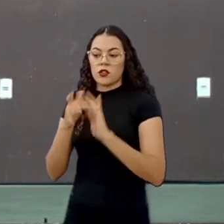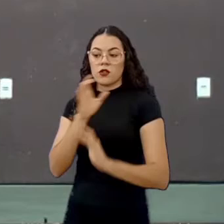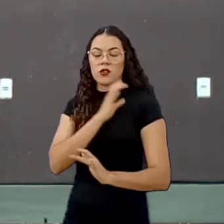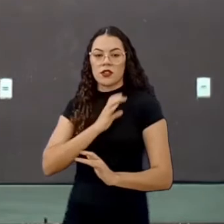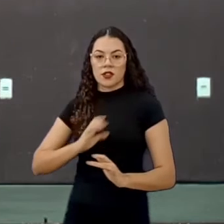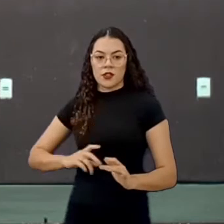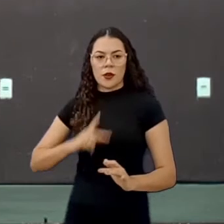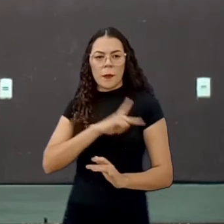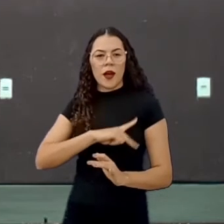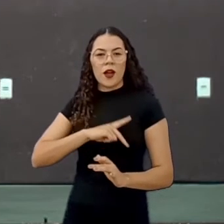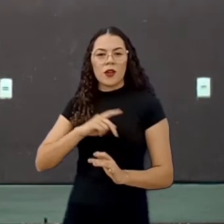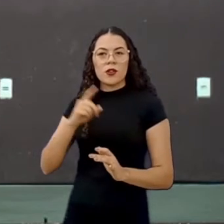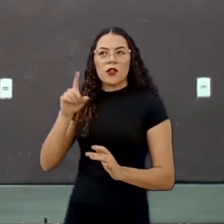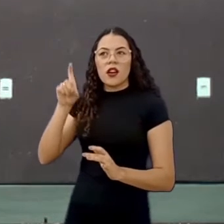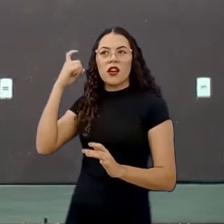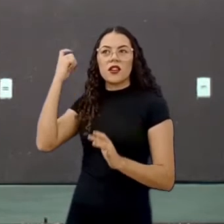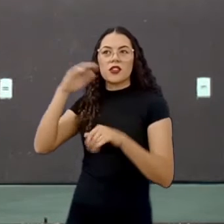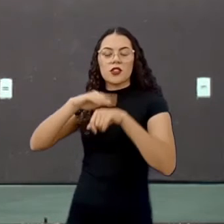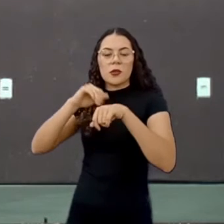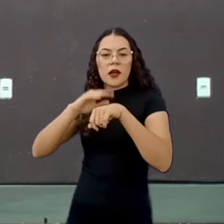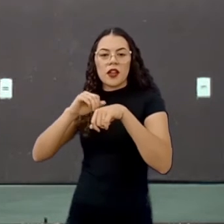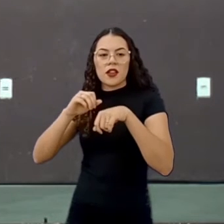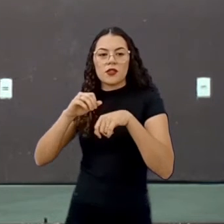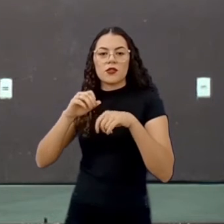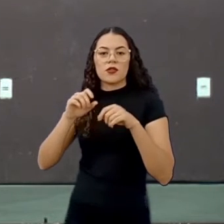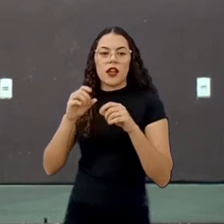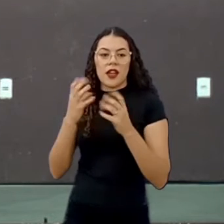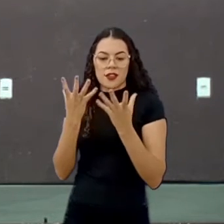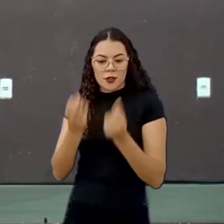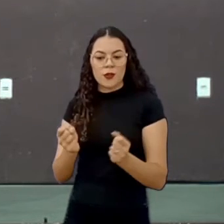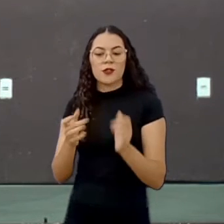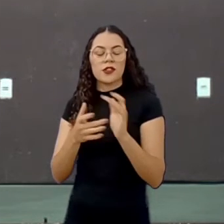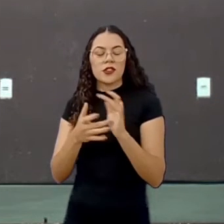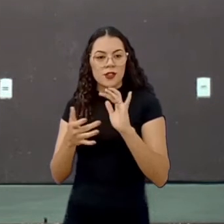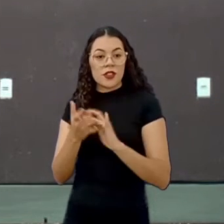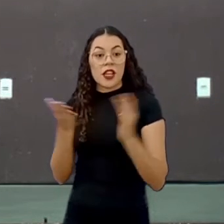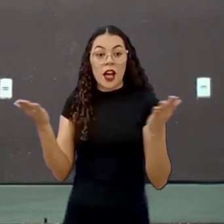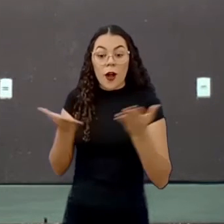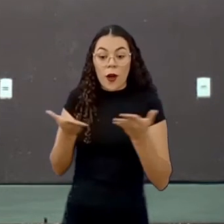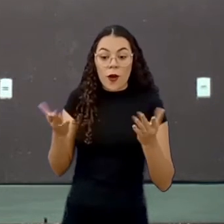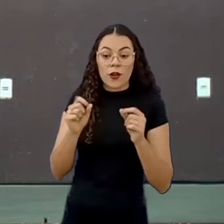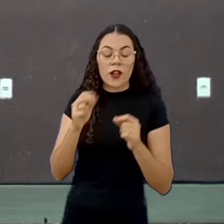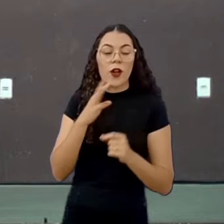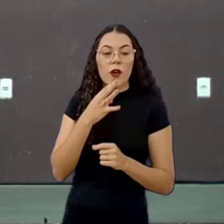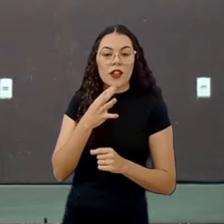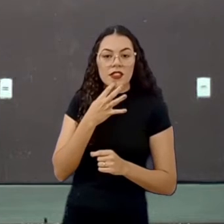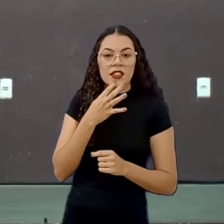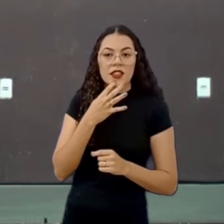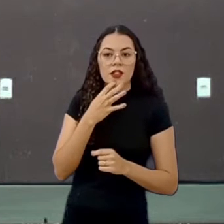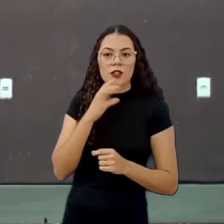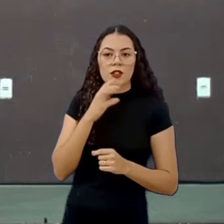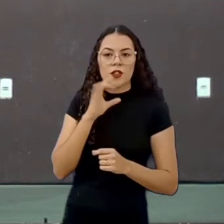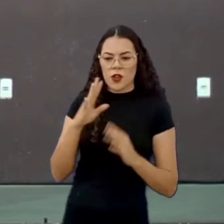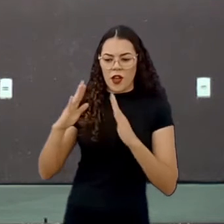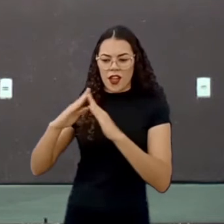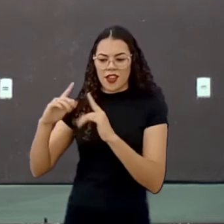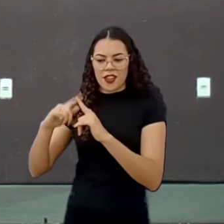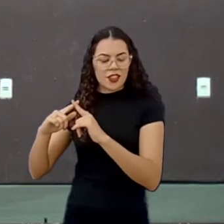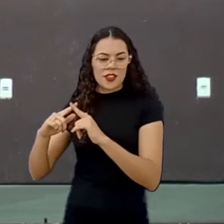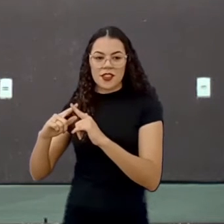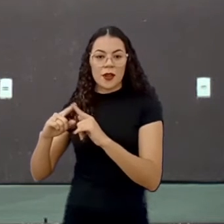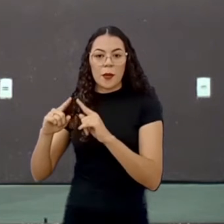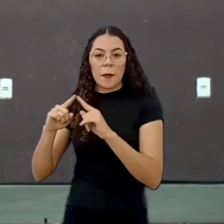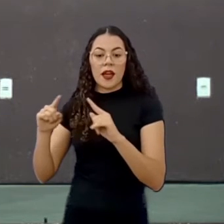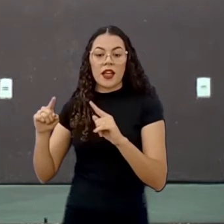lá na estrada de Damasco, convertido ao Senhor, e agora ele era conhecido, não apenas naquela igreja, mas em toda